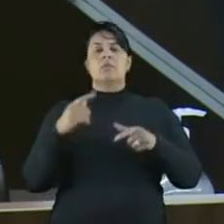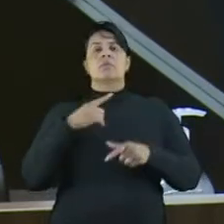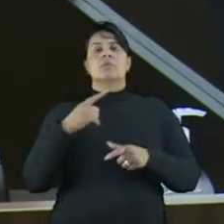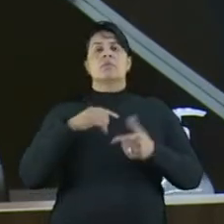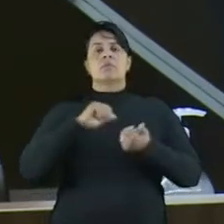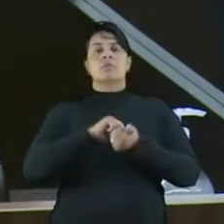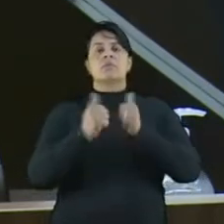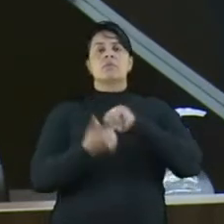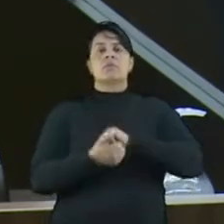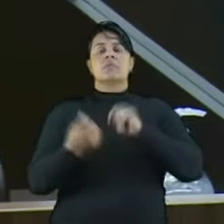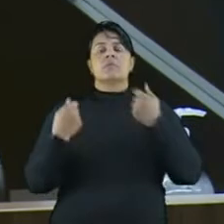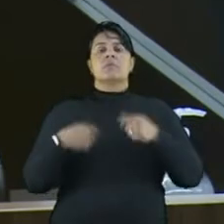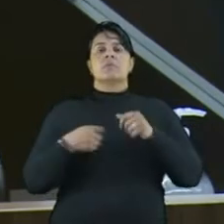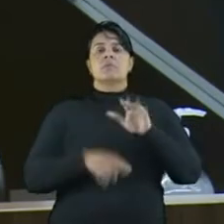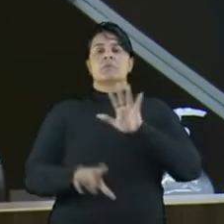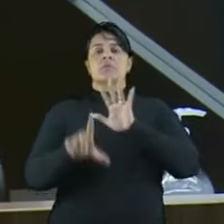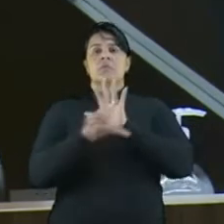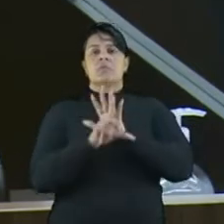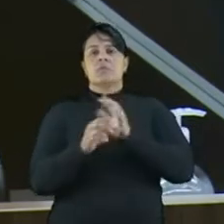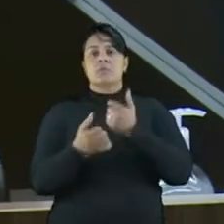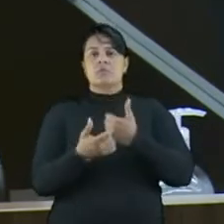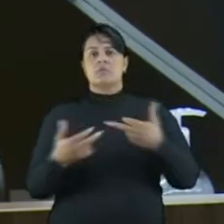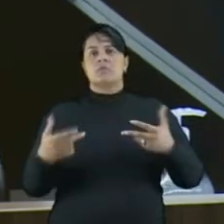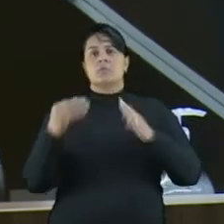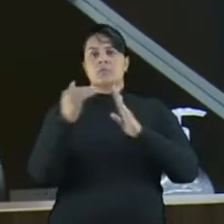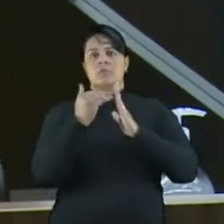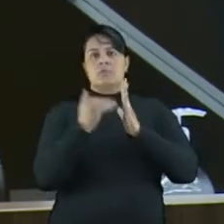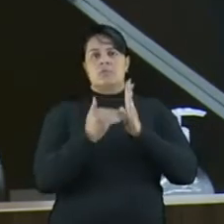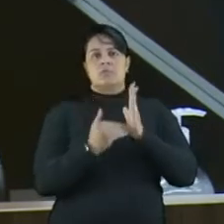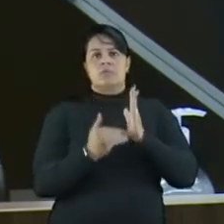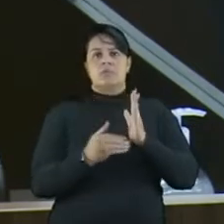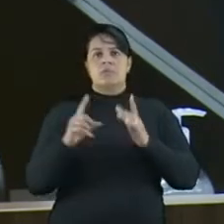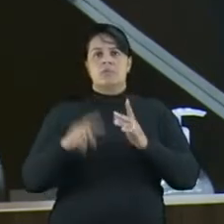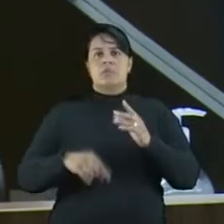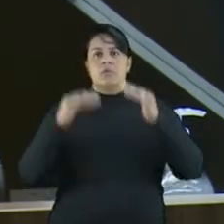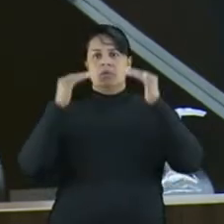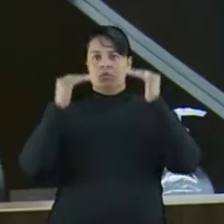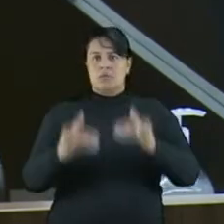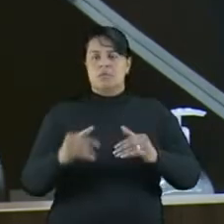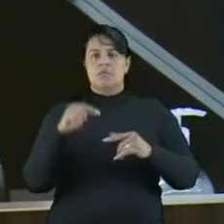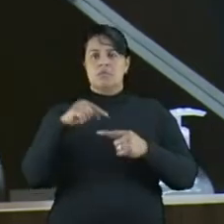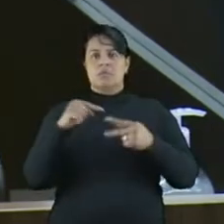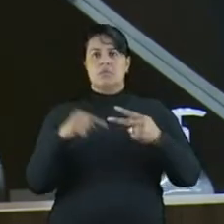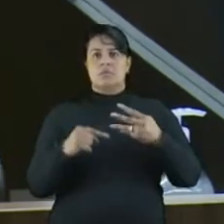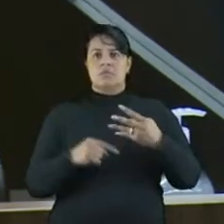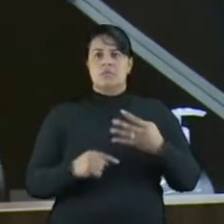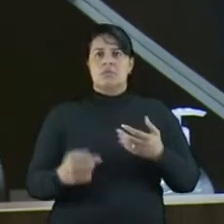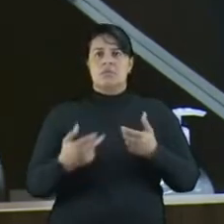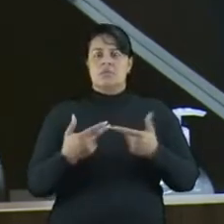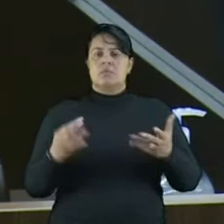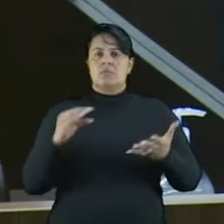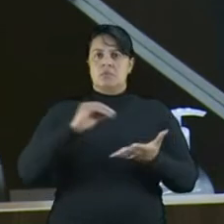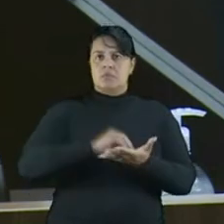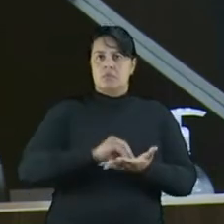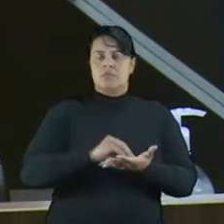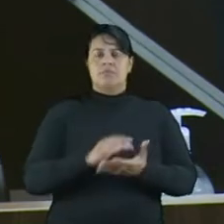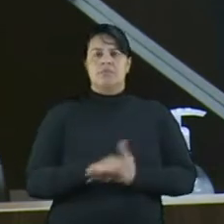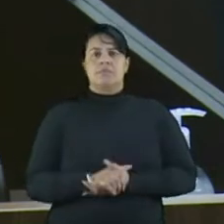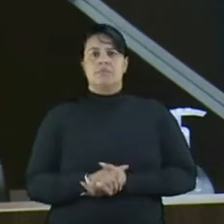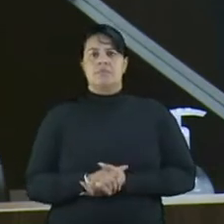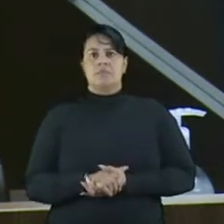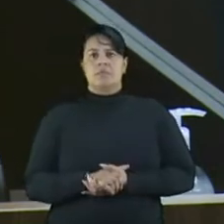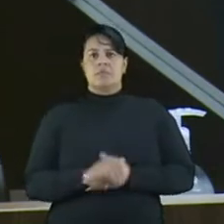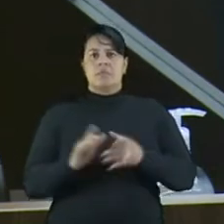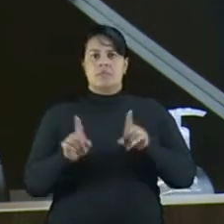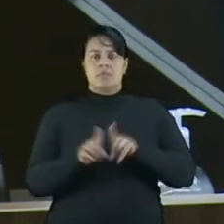adequação à lei e as medidas implementadas para cumprimento das exigências nelas estabelecidas.